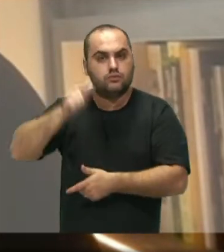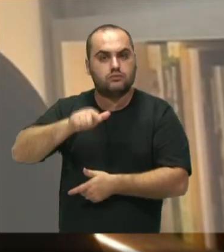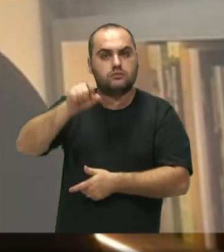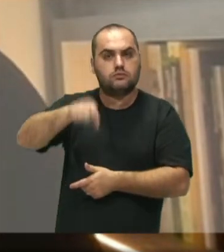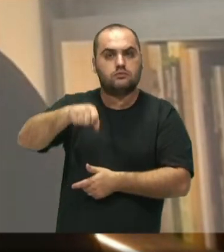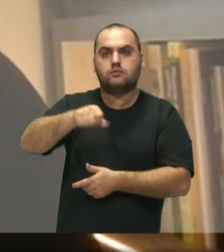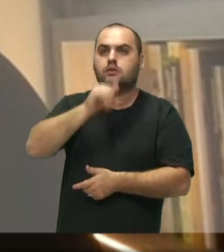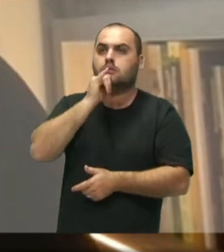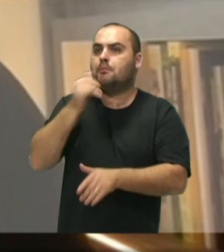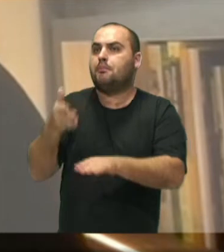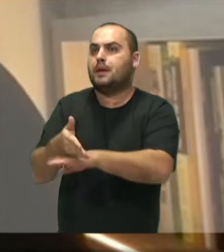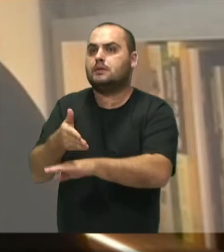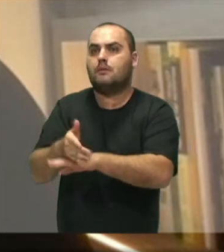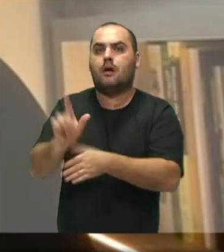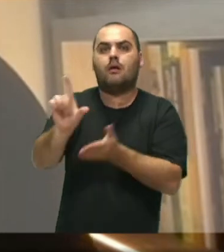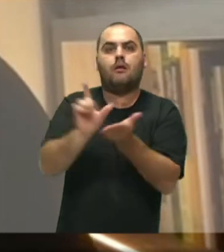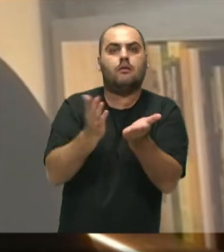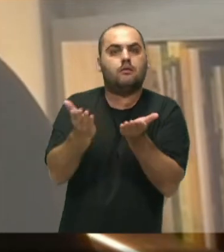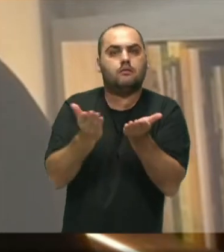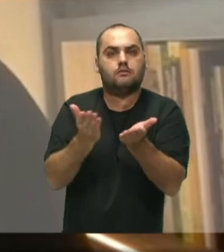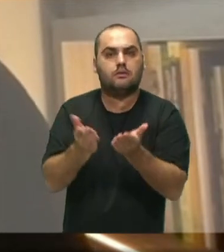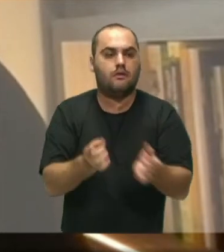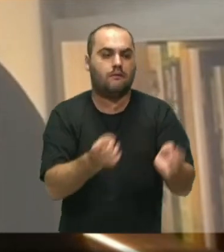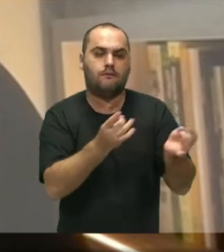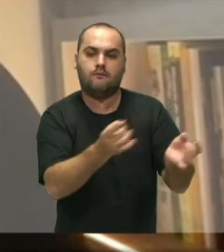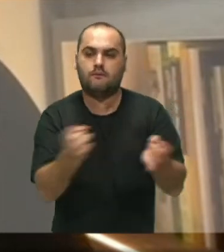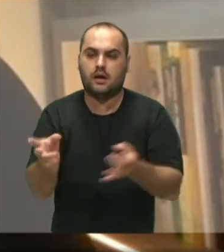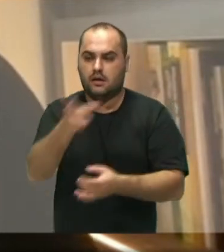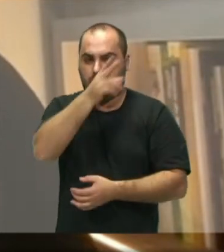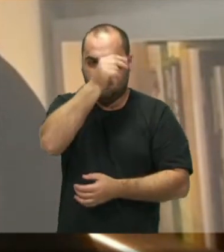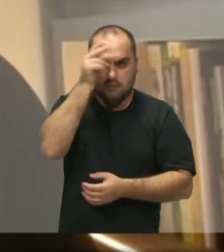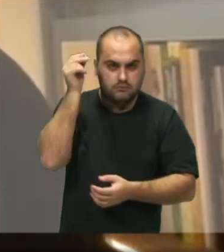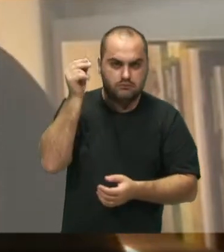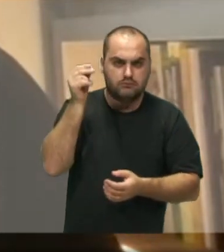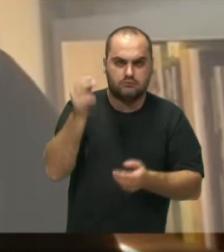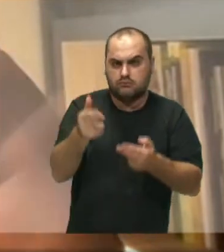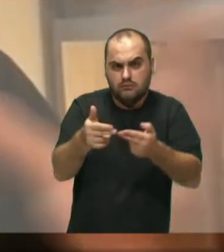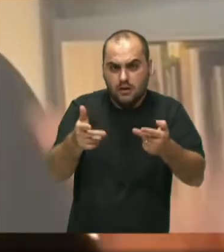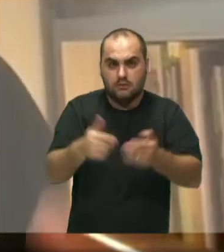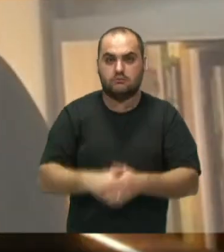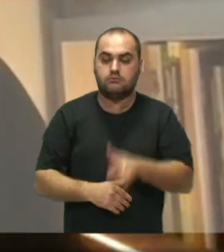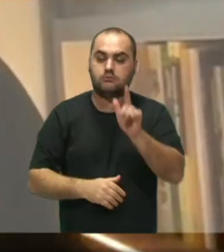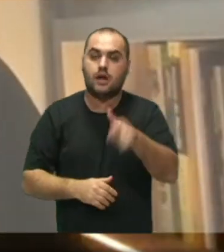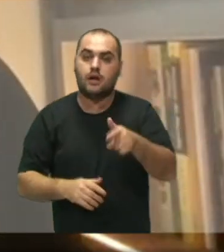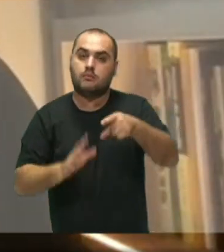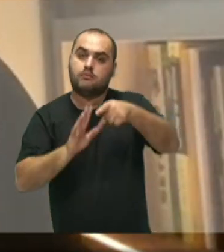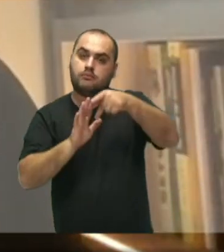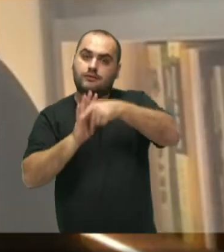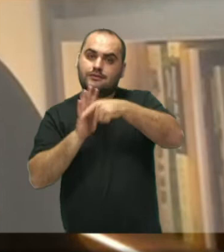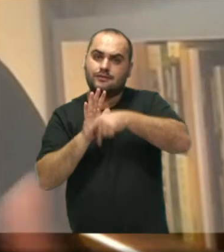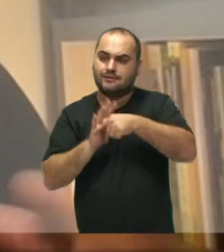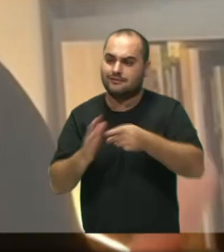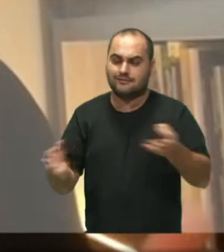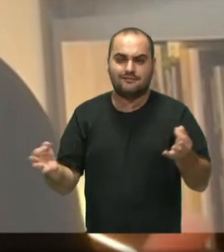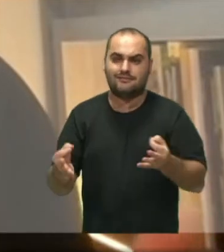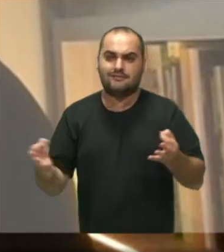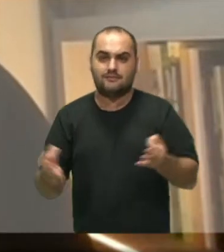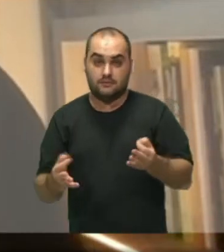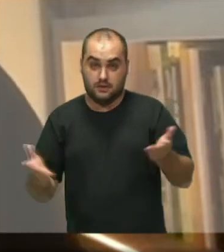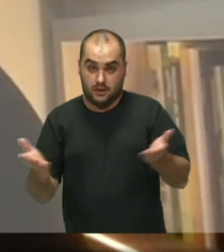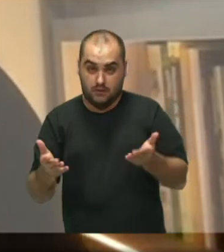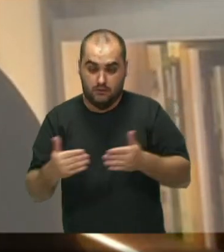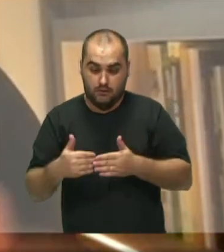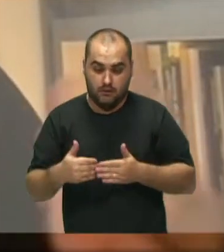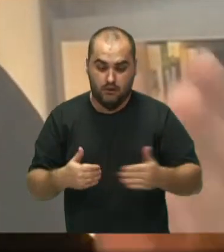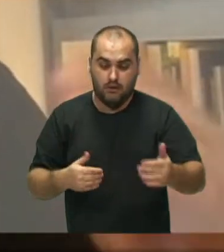ar é de licitações de vendas públicas então é um programa muito amplo e que a partir